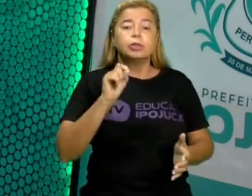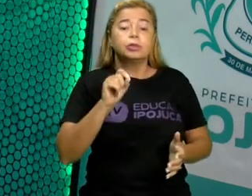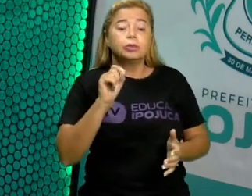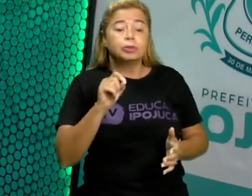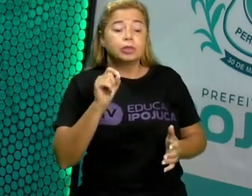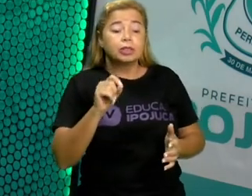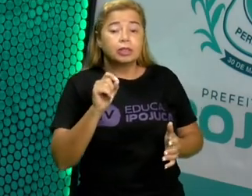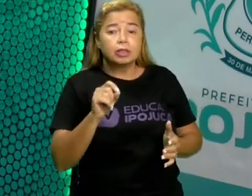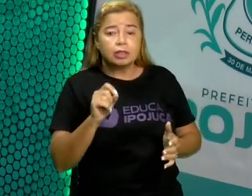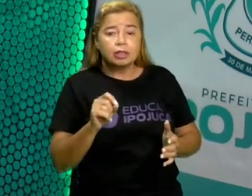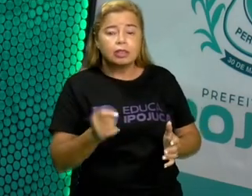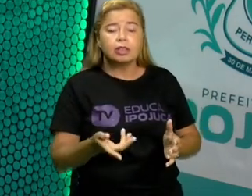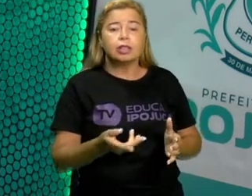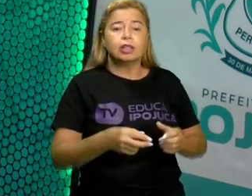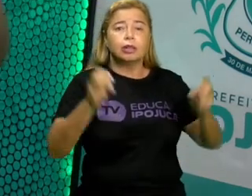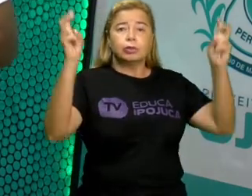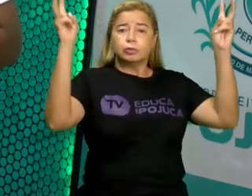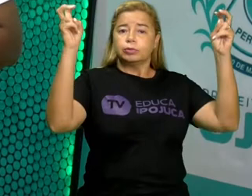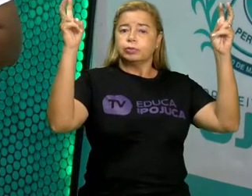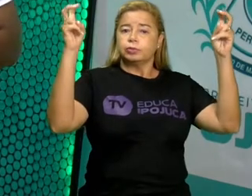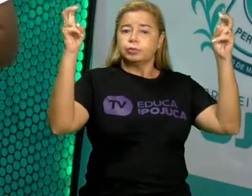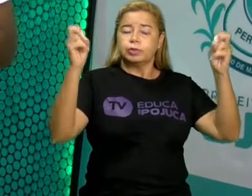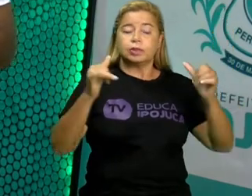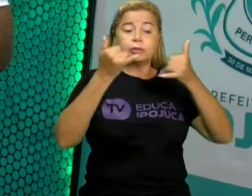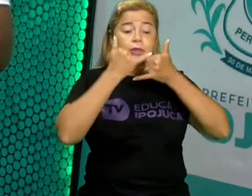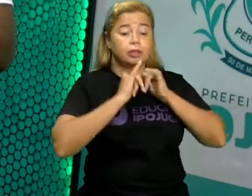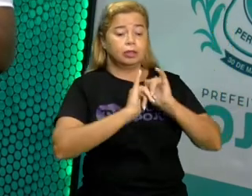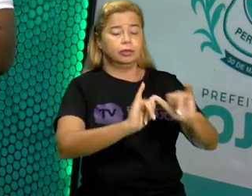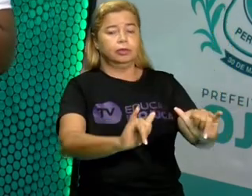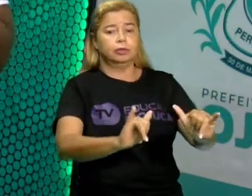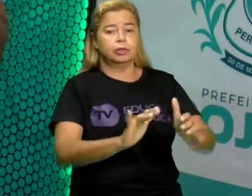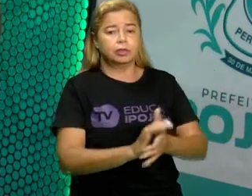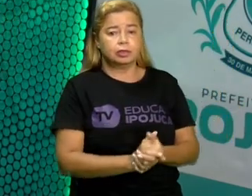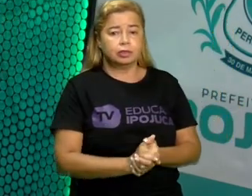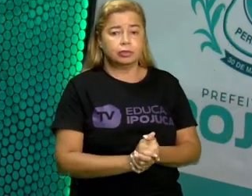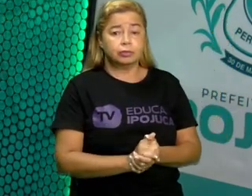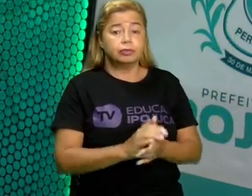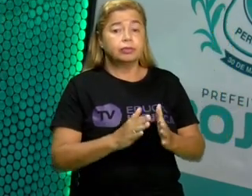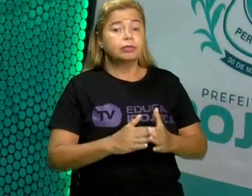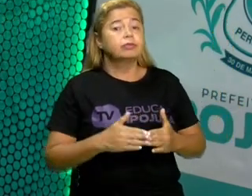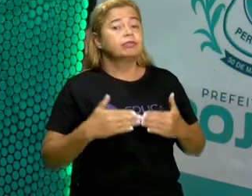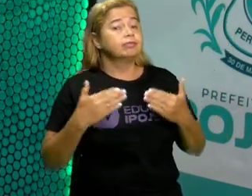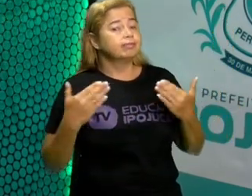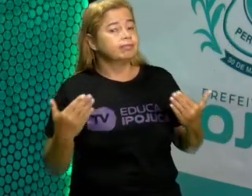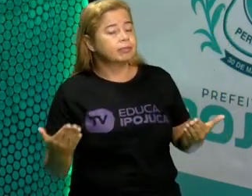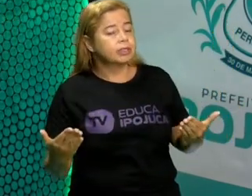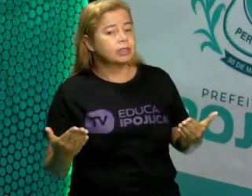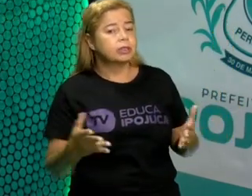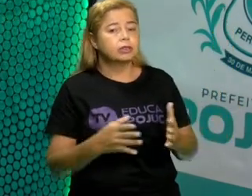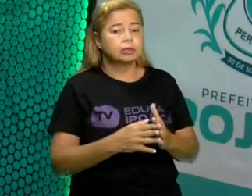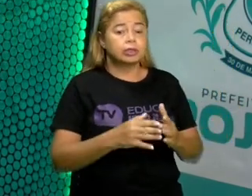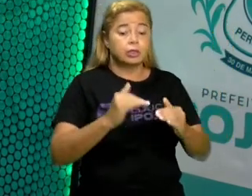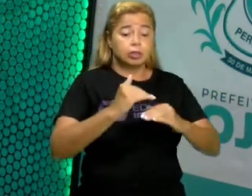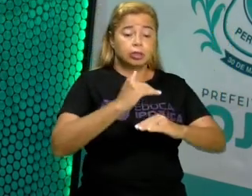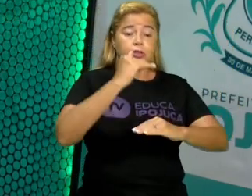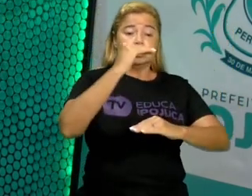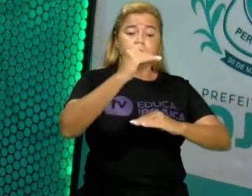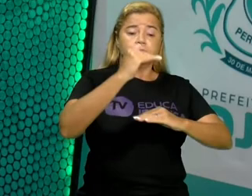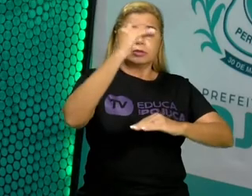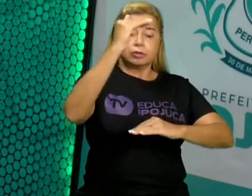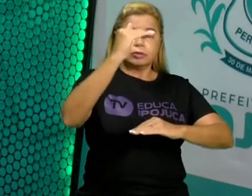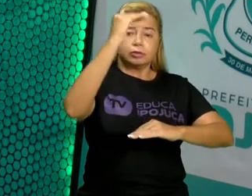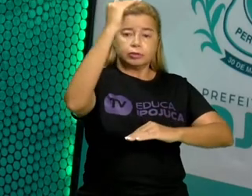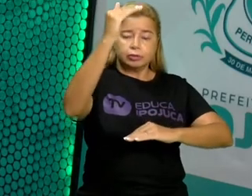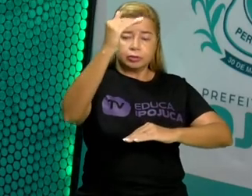abordado tão um pouco do texto vai ser base vai ter um texto mais